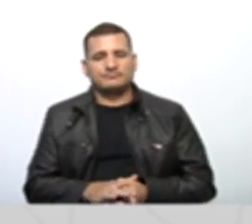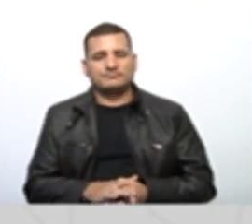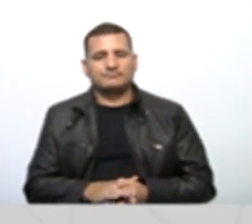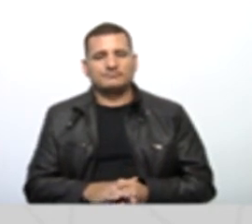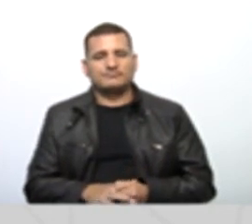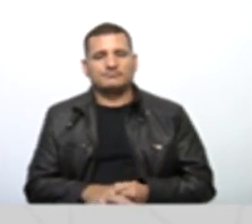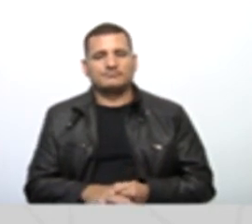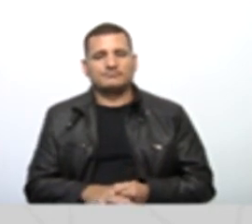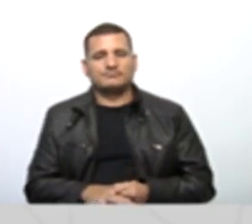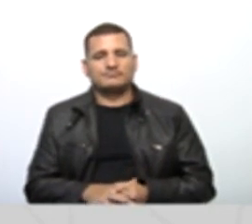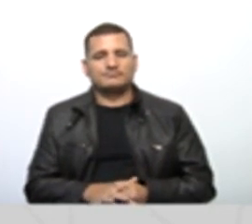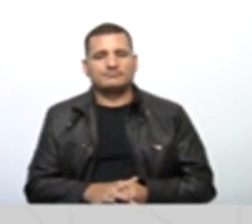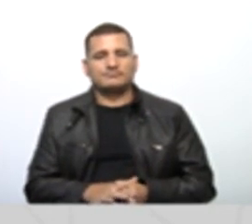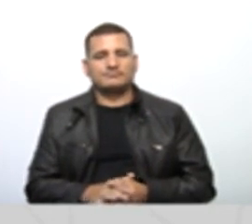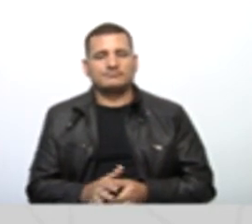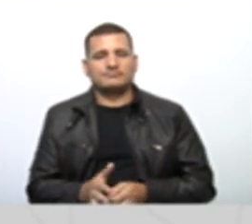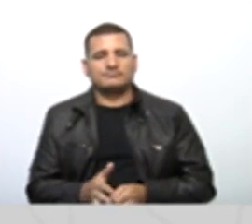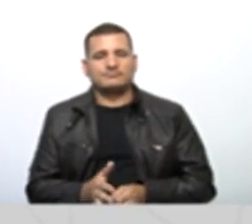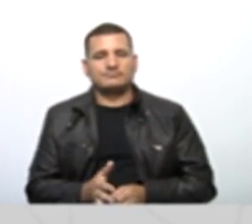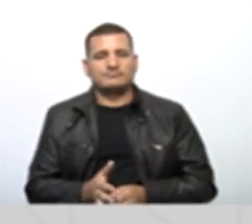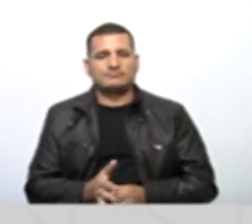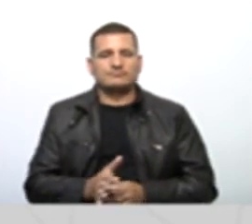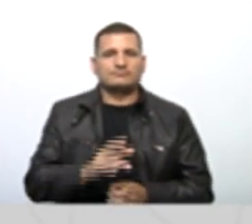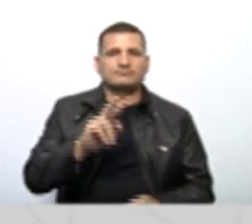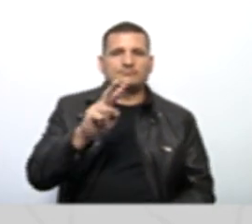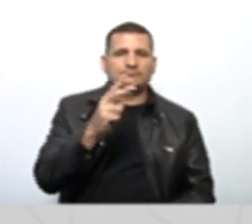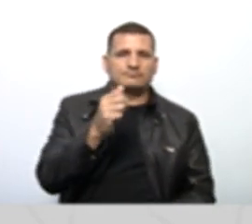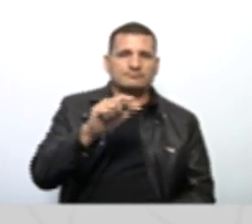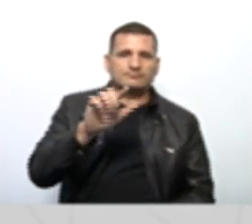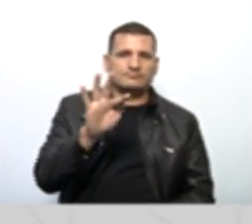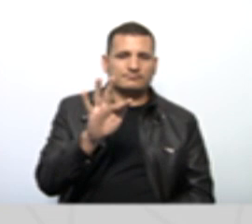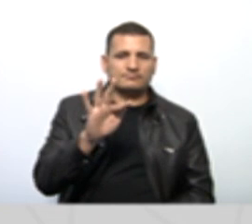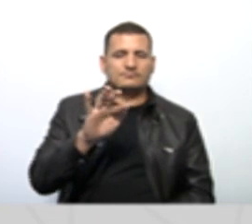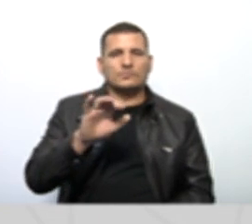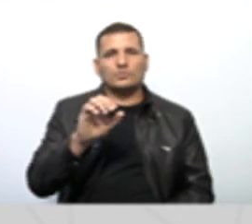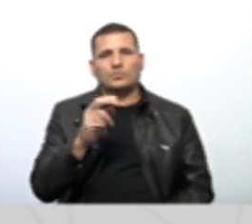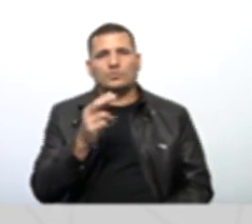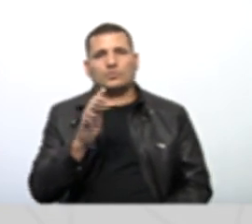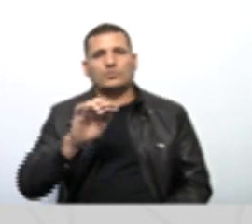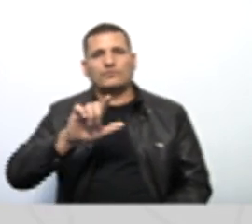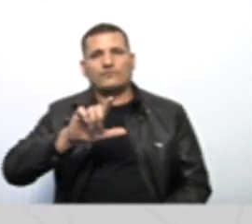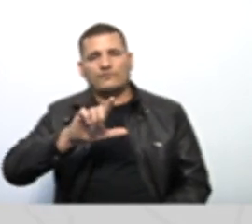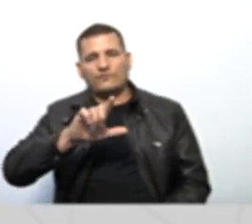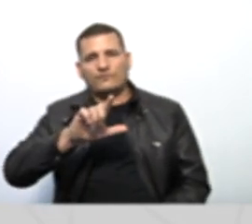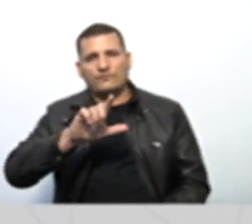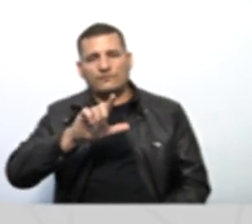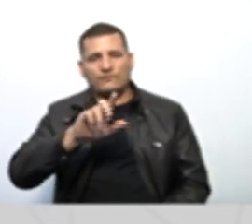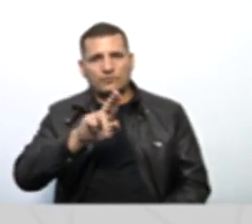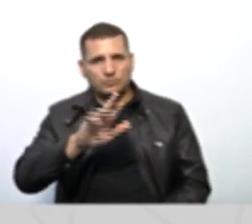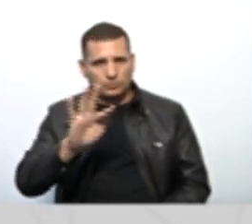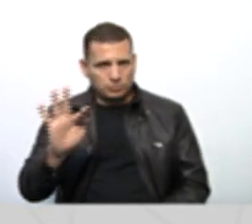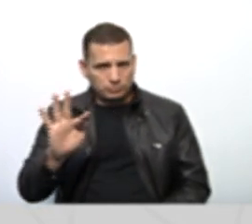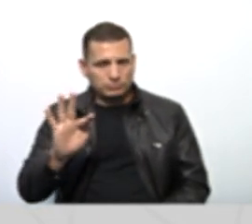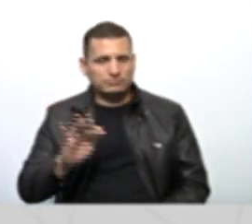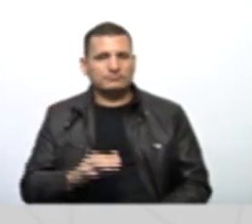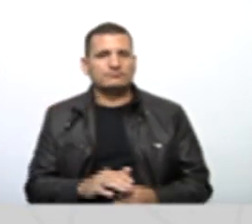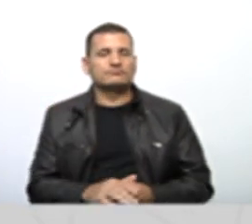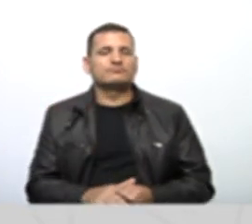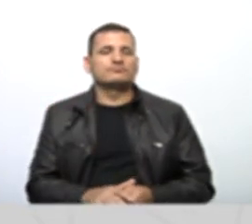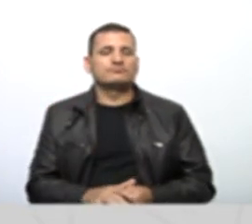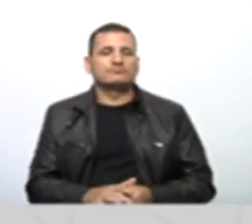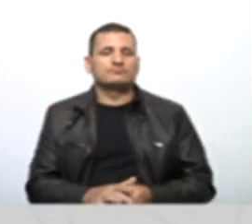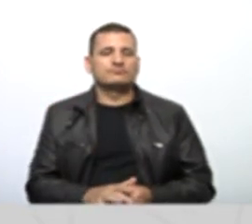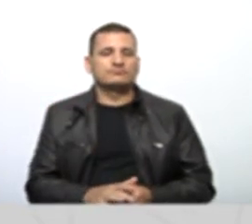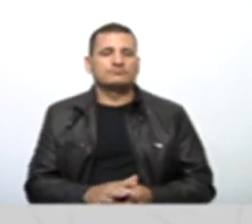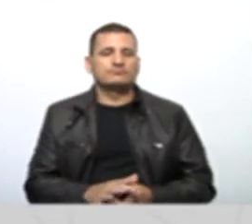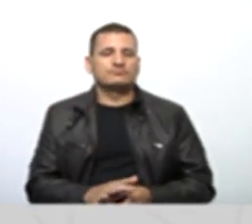único sentido e nem a half men' a fundo plex é dessa forma aí a gente já elimina de